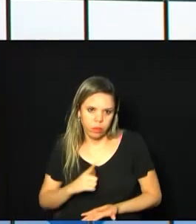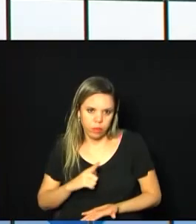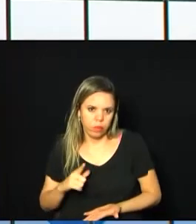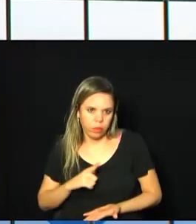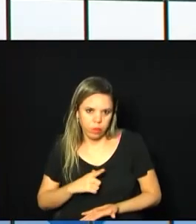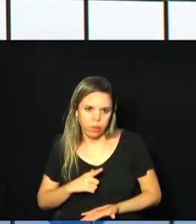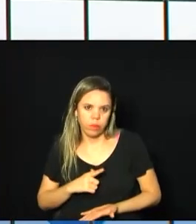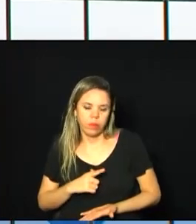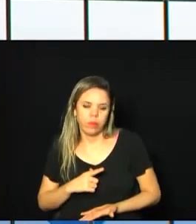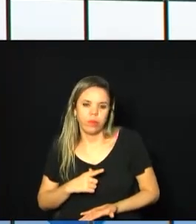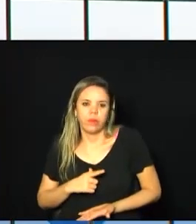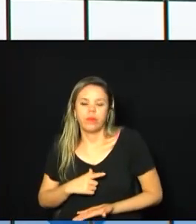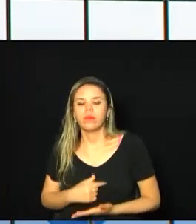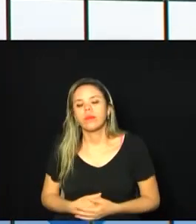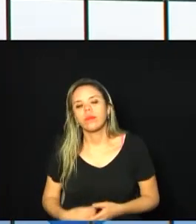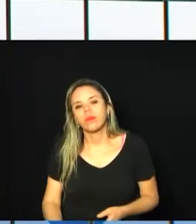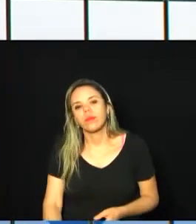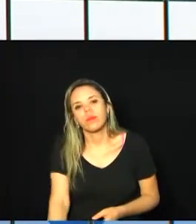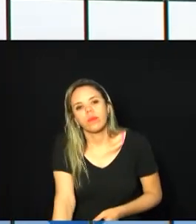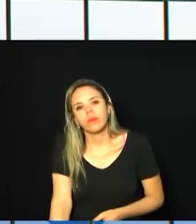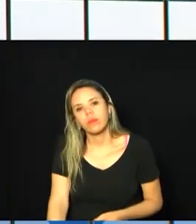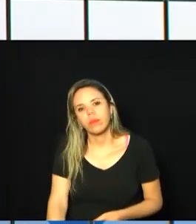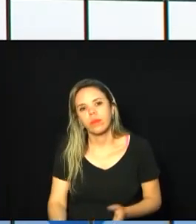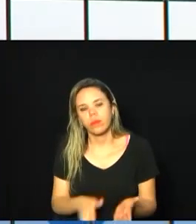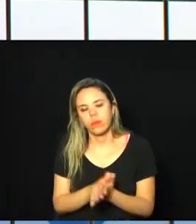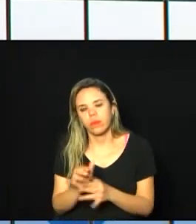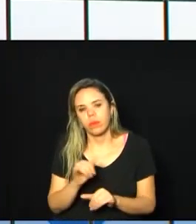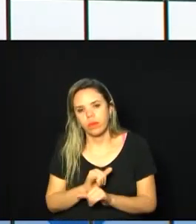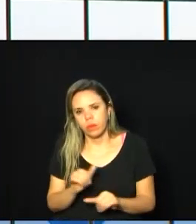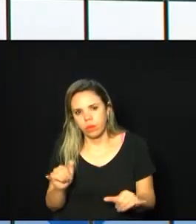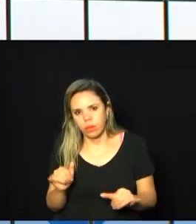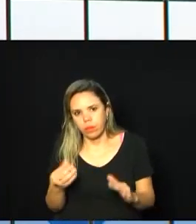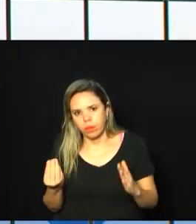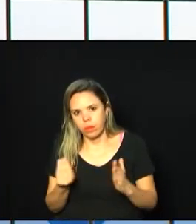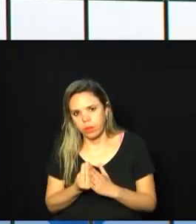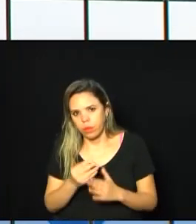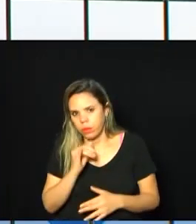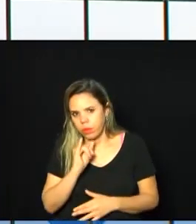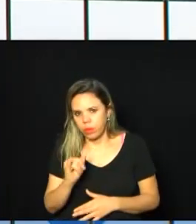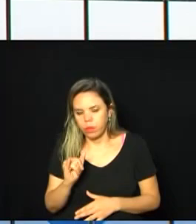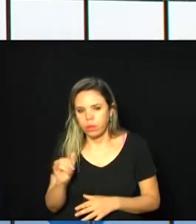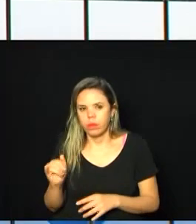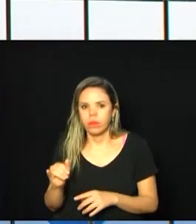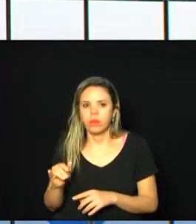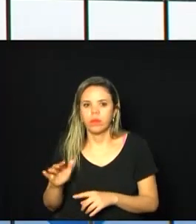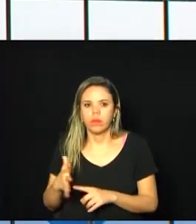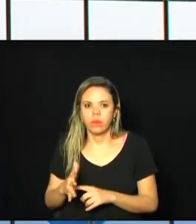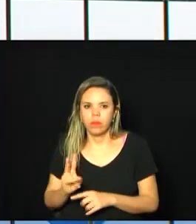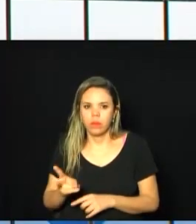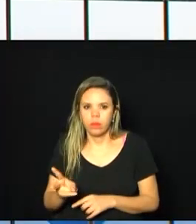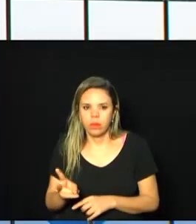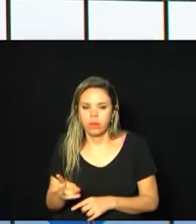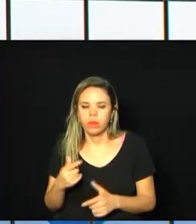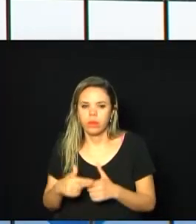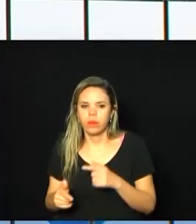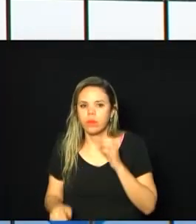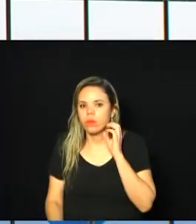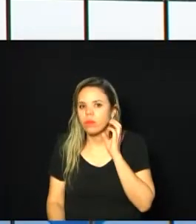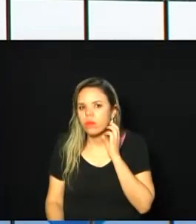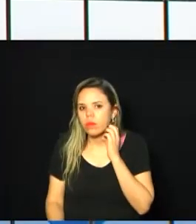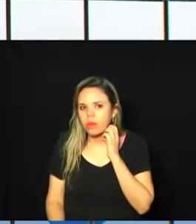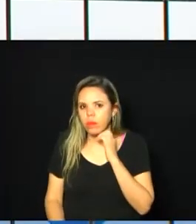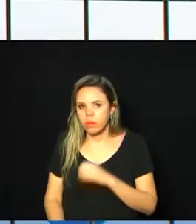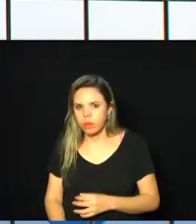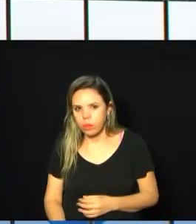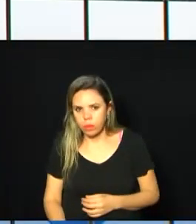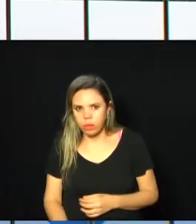a informação, de acordo com uma nota emitida pela Sanasa, que o equipamento permanece com problemas.